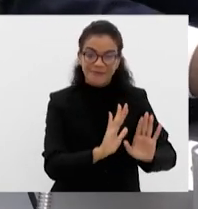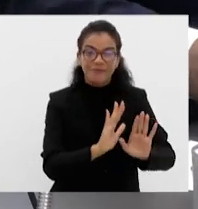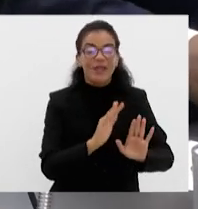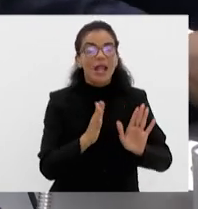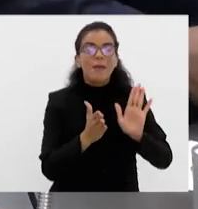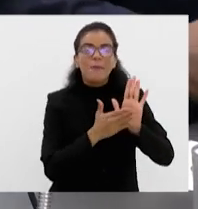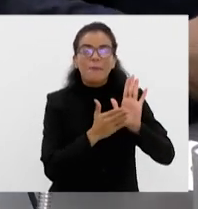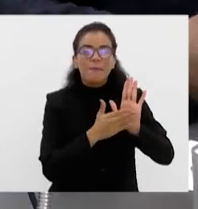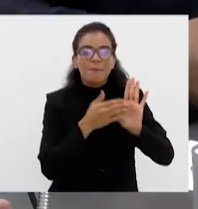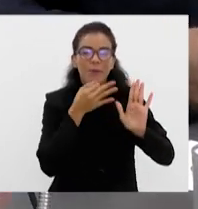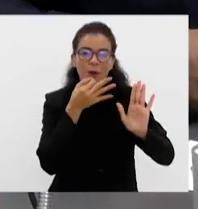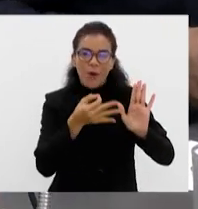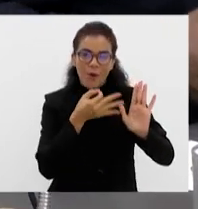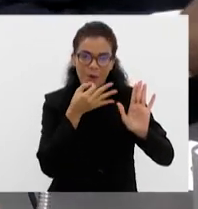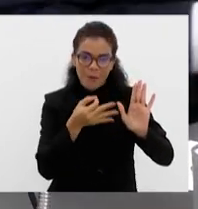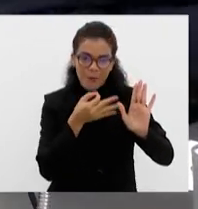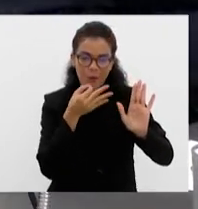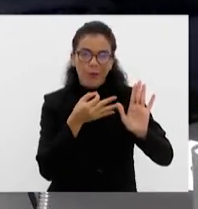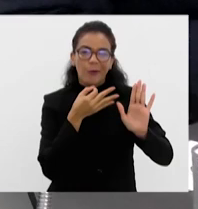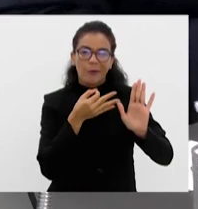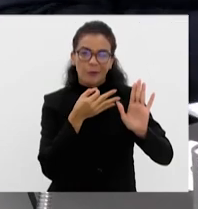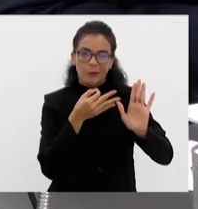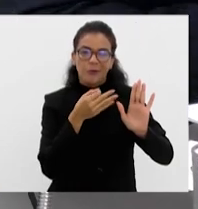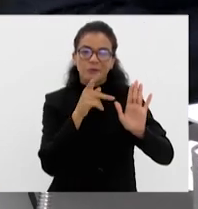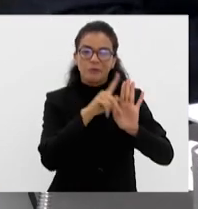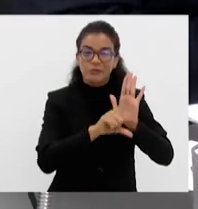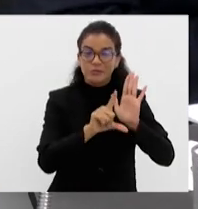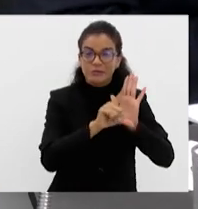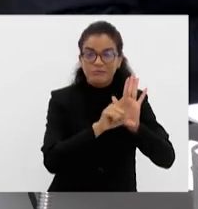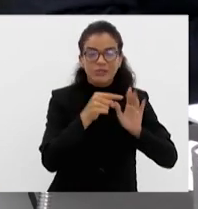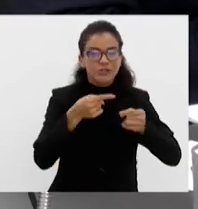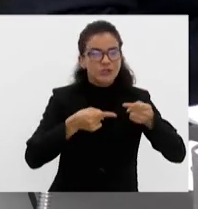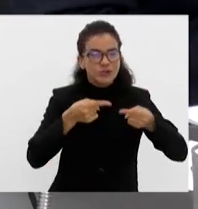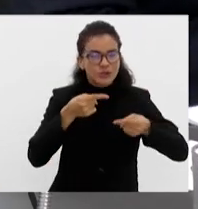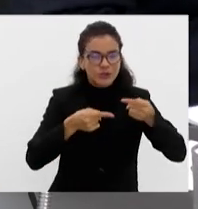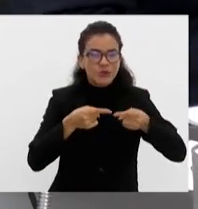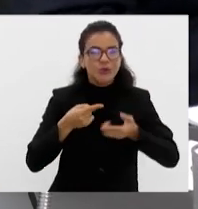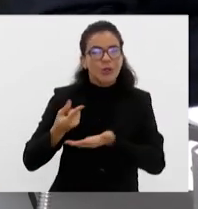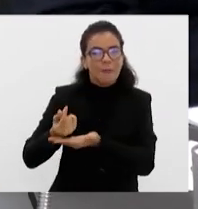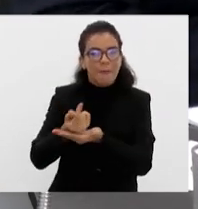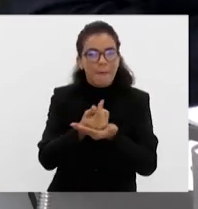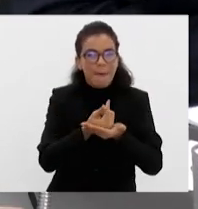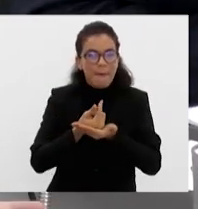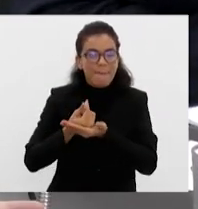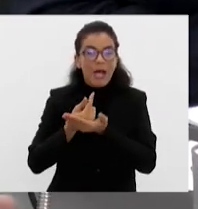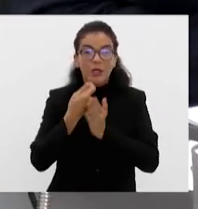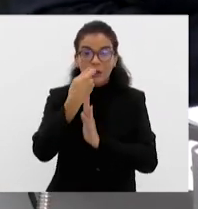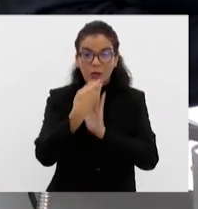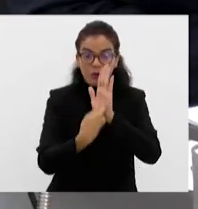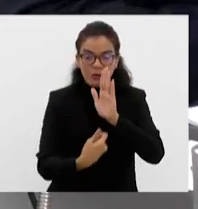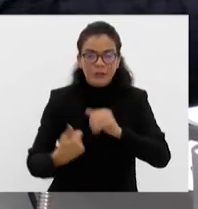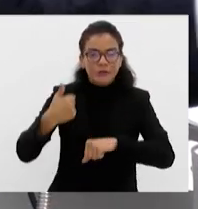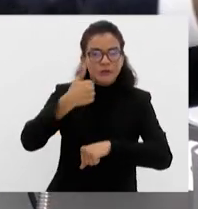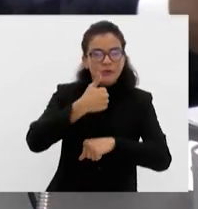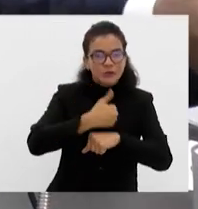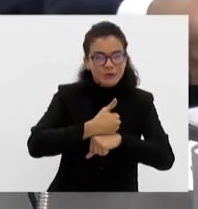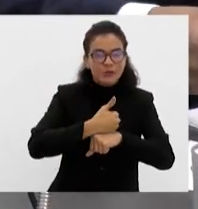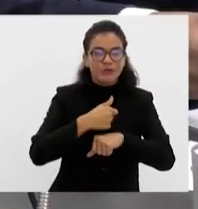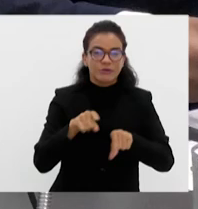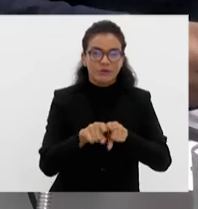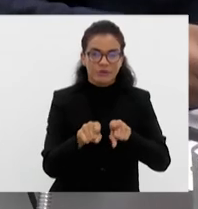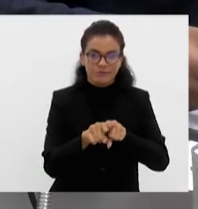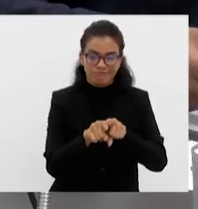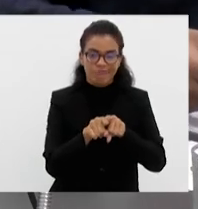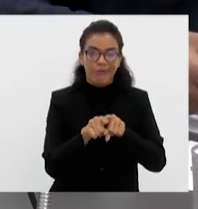propôs a presente matéria, discutiu com a Fazenda de fato e o substitutivo, que é a forma, ao